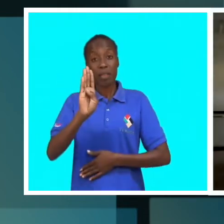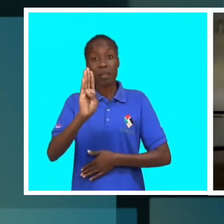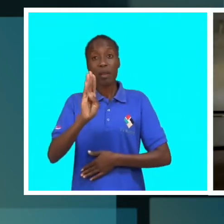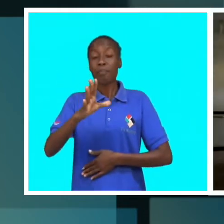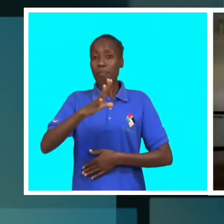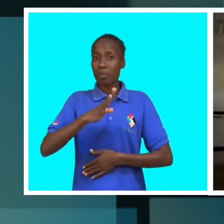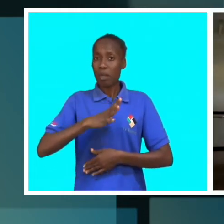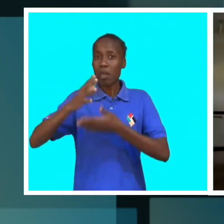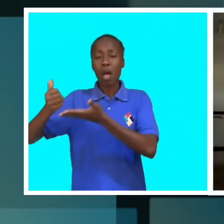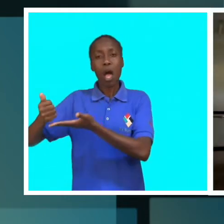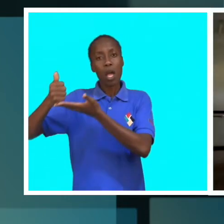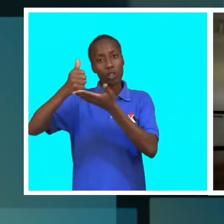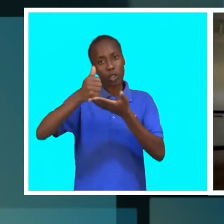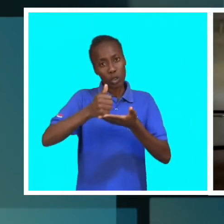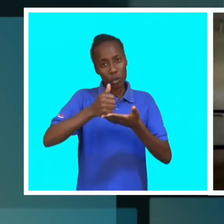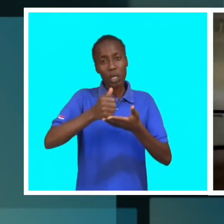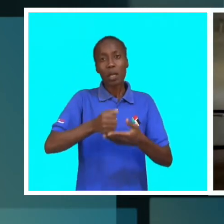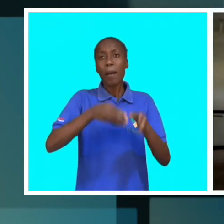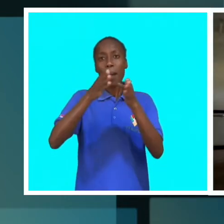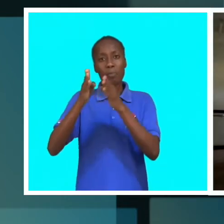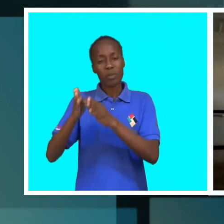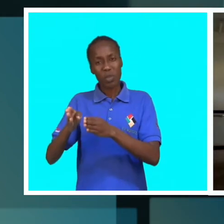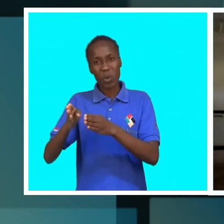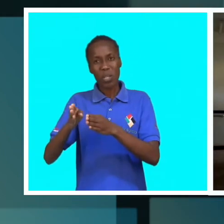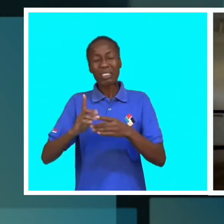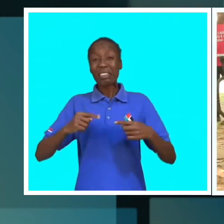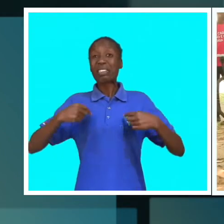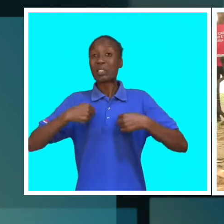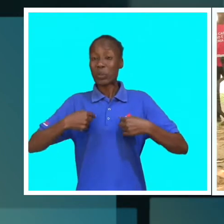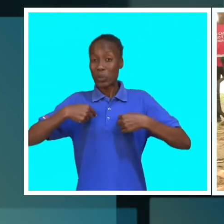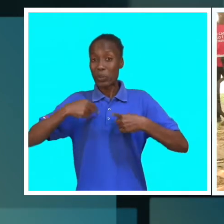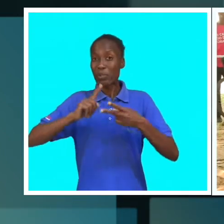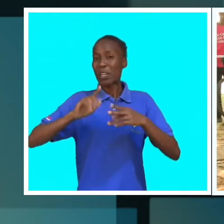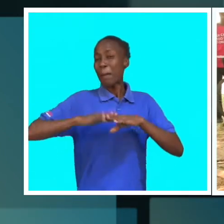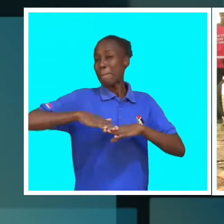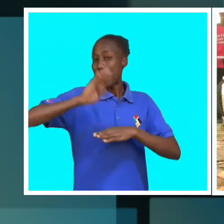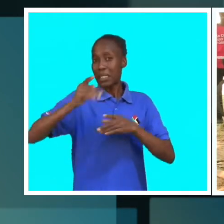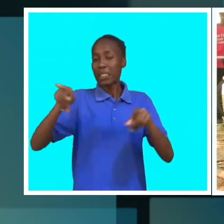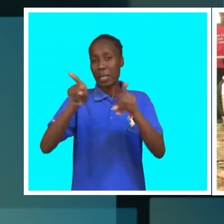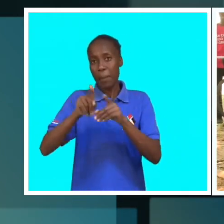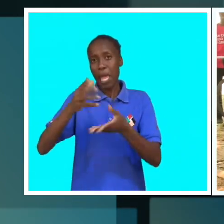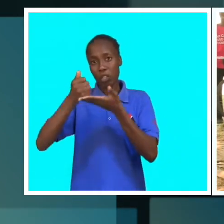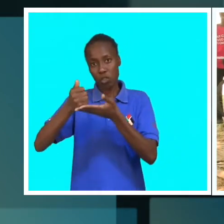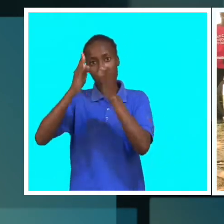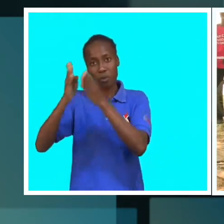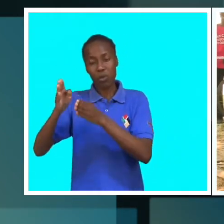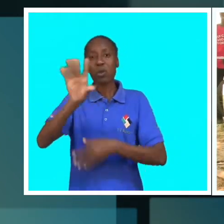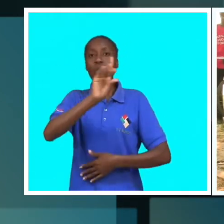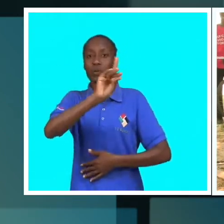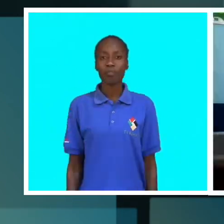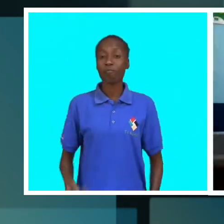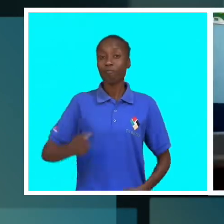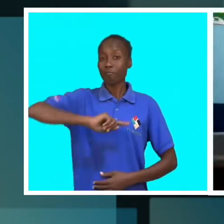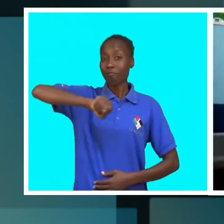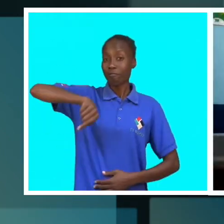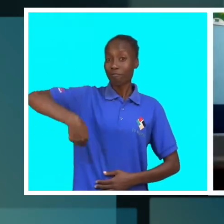há ações para garantir o sustento de pessoas desfavorecida, com maior destaque para pessoas com deficiência.